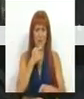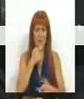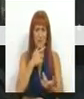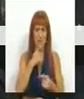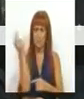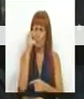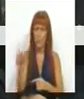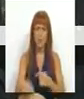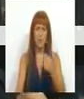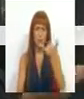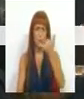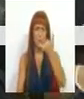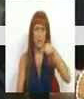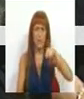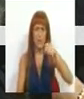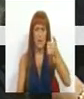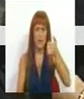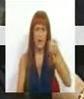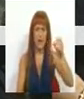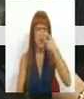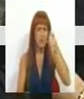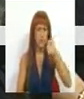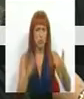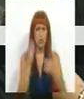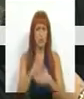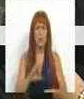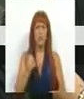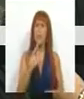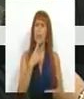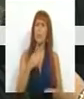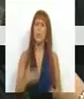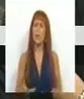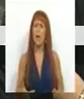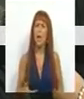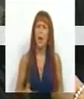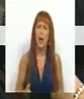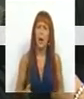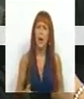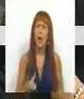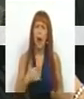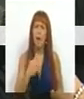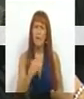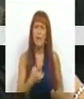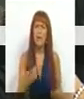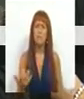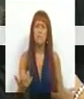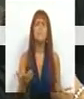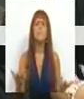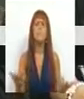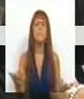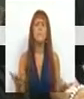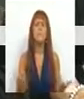tinham aposentado 2.500 pessoas. E, portanto, Sr. Ministro, a primeira questão que eu queria colocar-lhe é